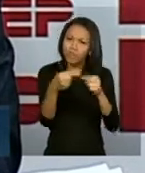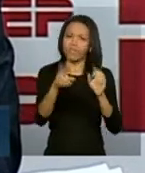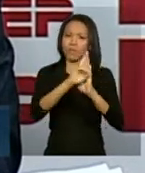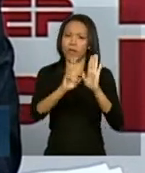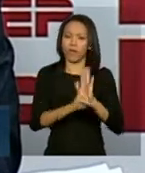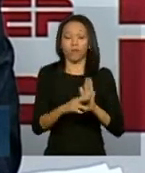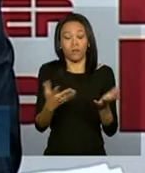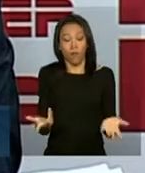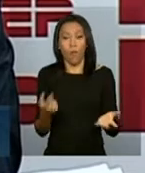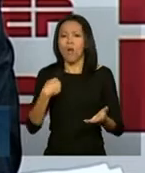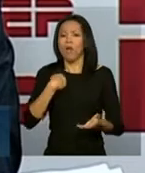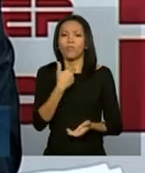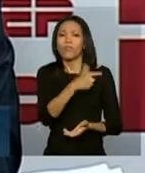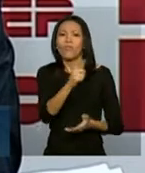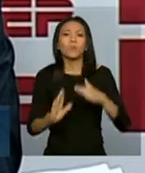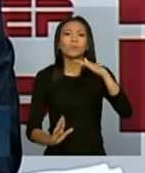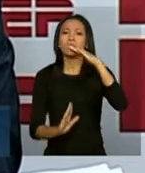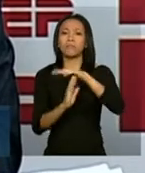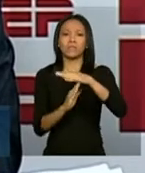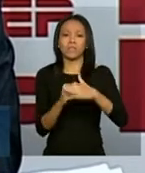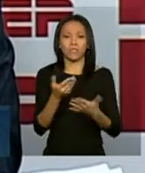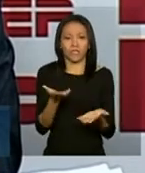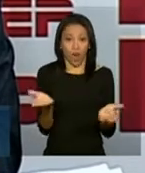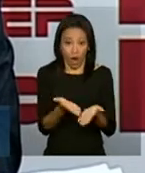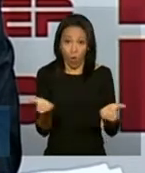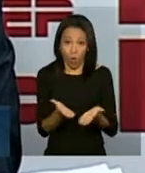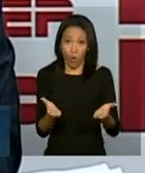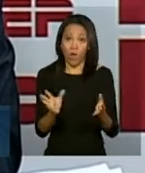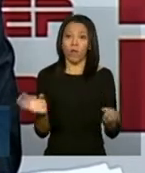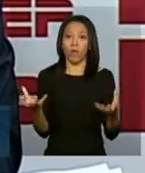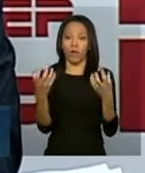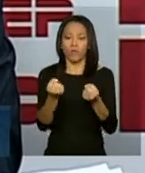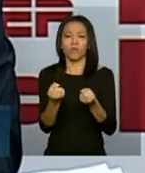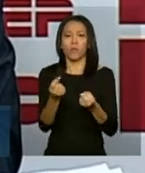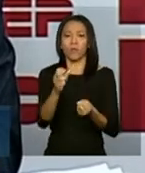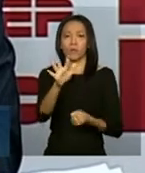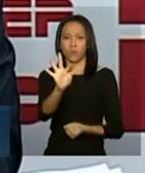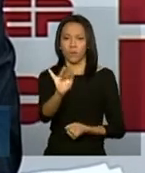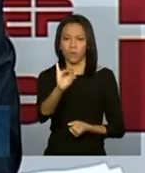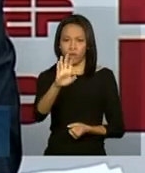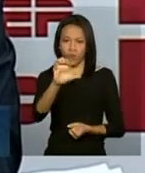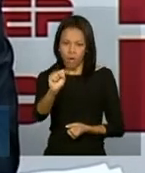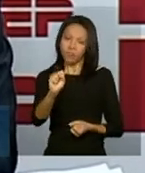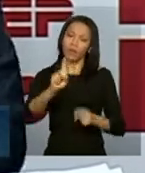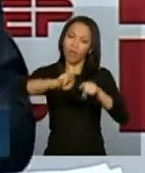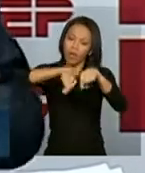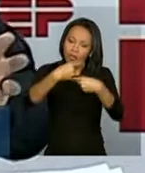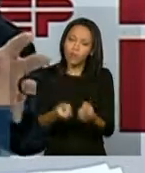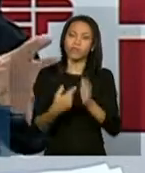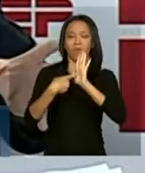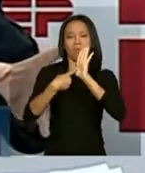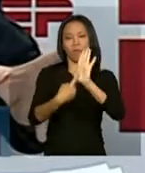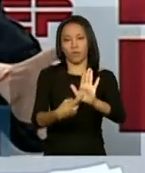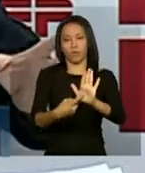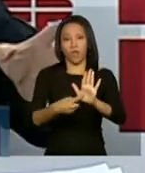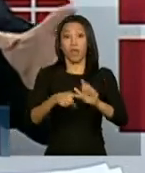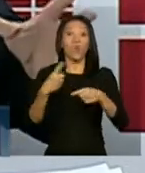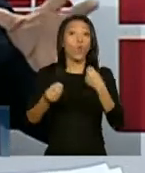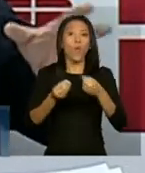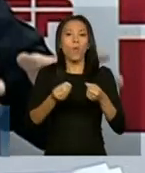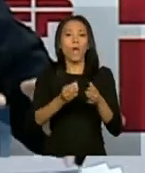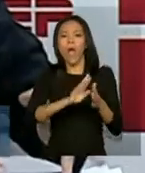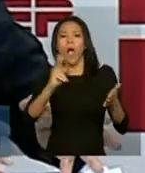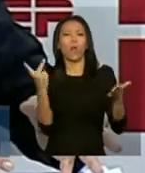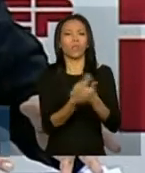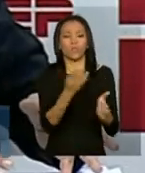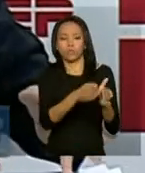não existe um limite nesse momento para o FIES, e é um fluxo contínuo, eles vão poder apresentar. Mas o processo será